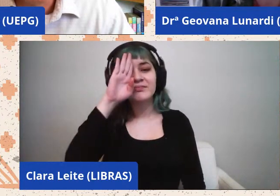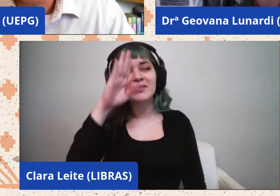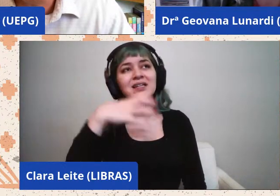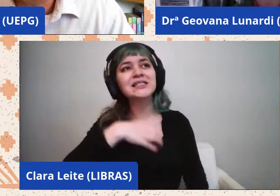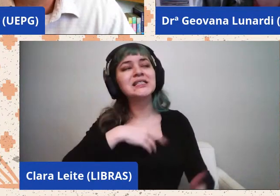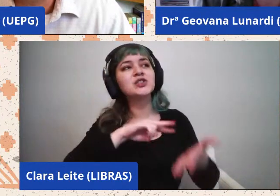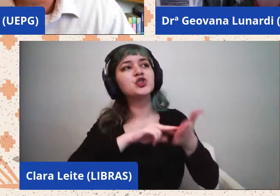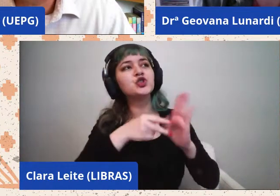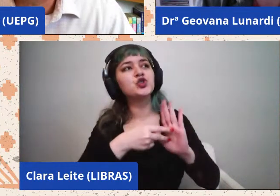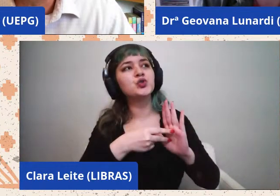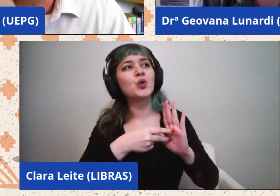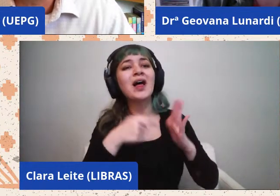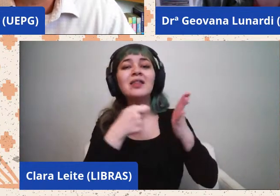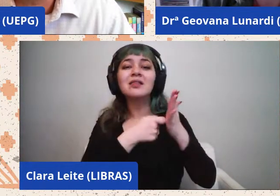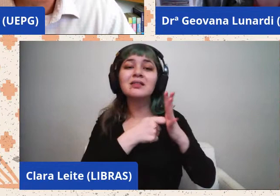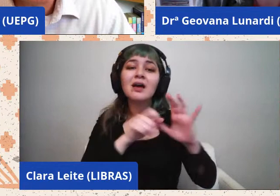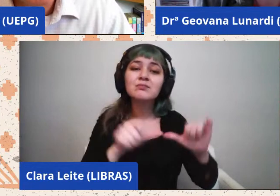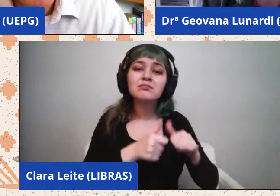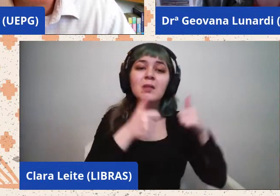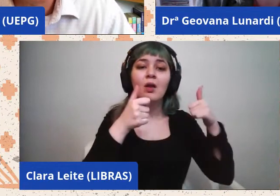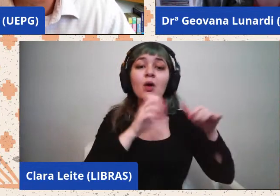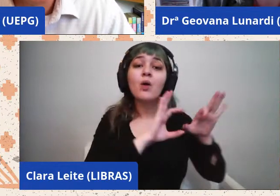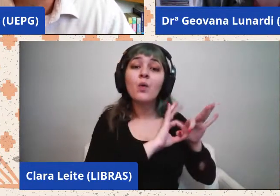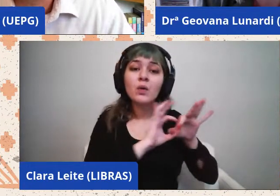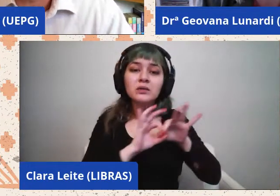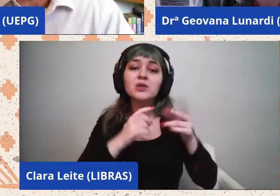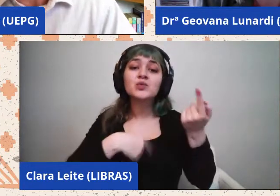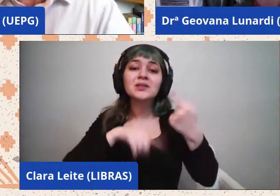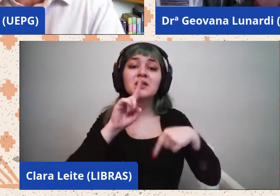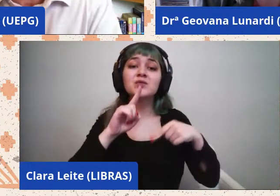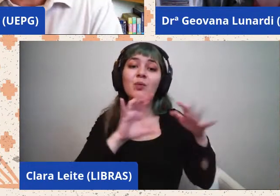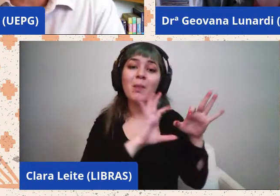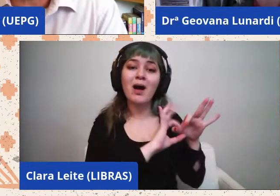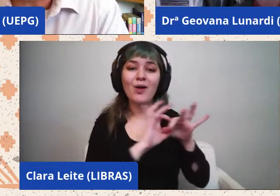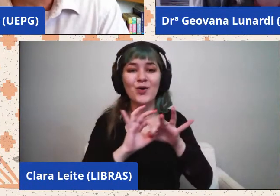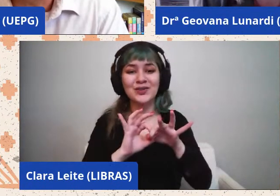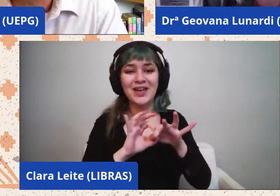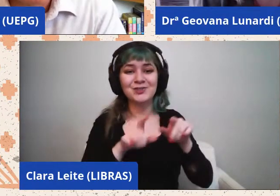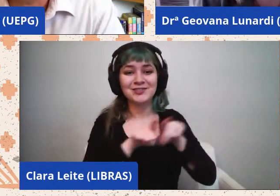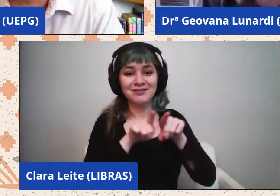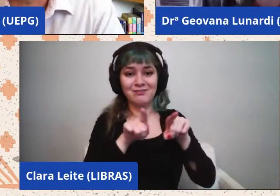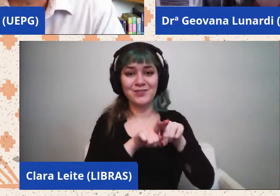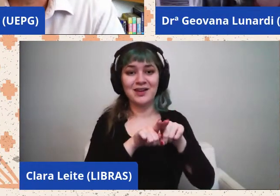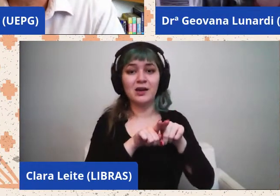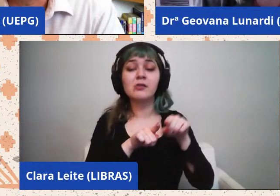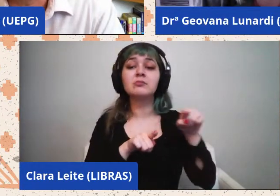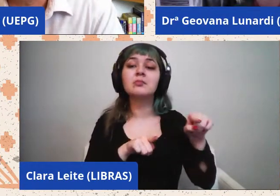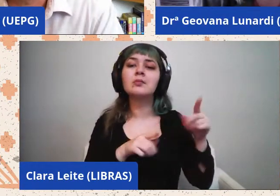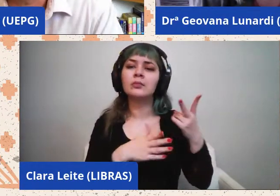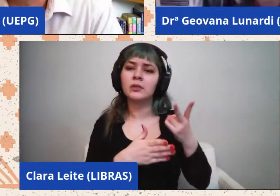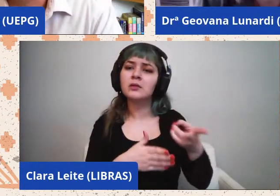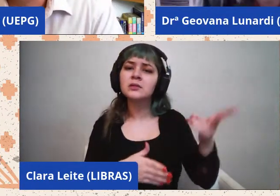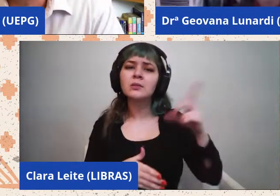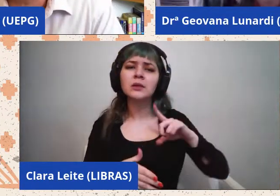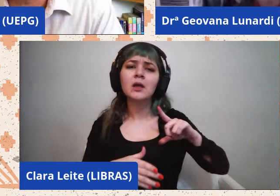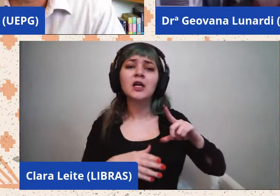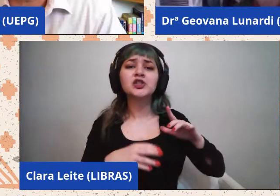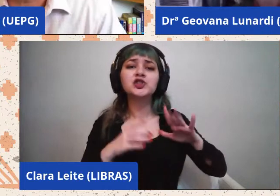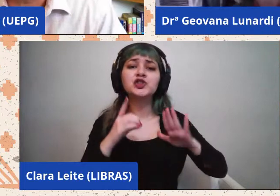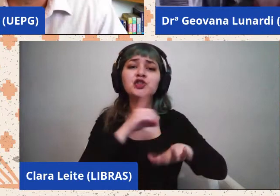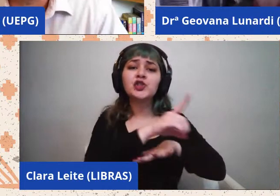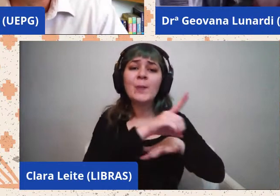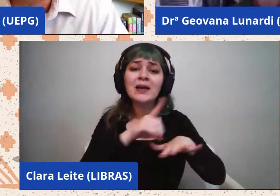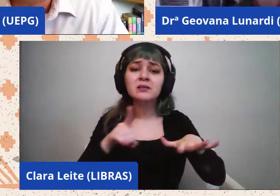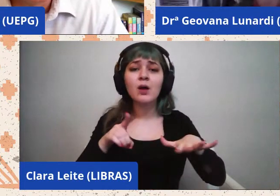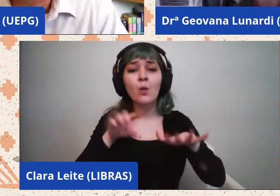de buscar melhorar os contextos e transformar os contextos. E tudo isso passa por uma dimensão ética, que a gente